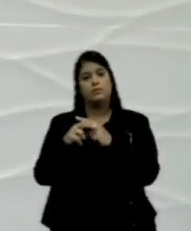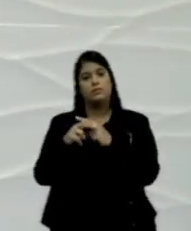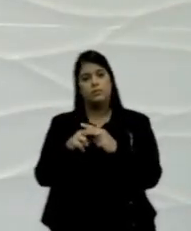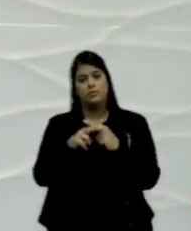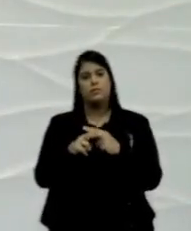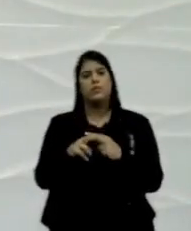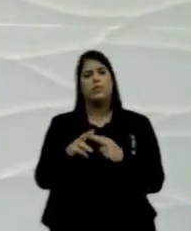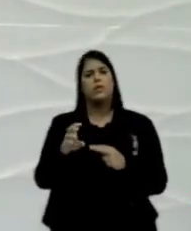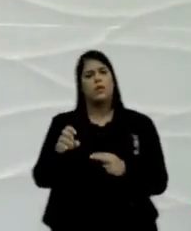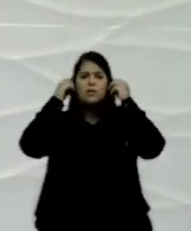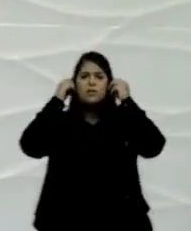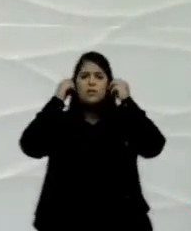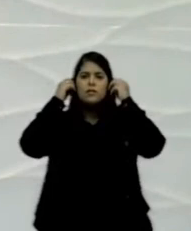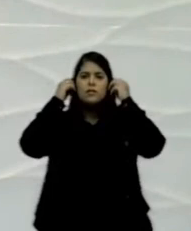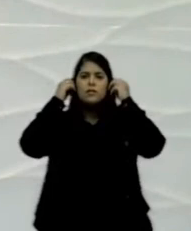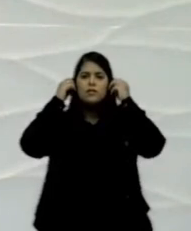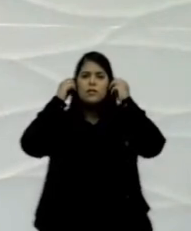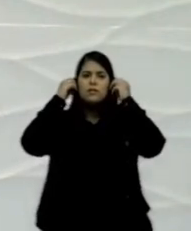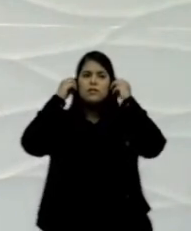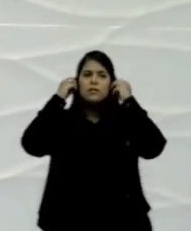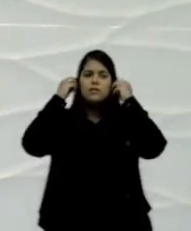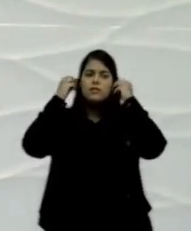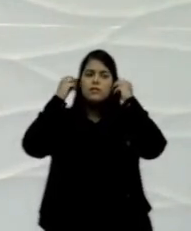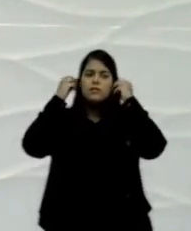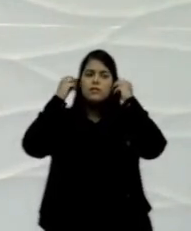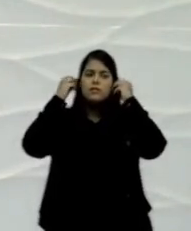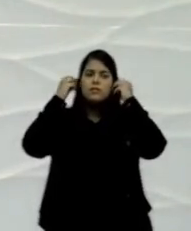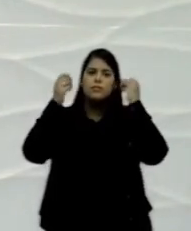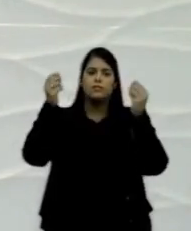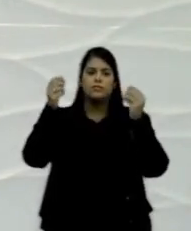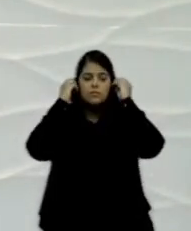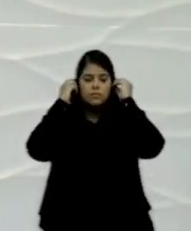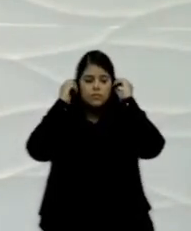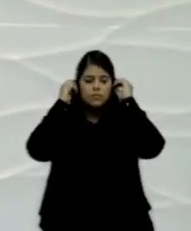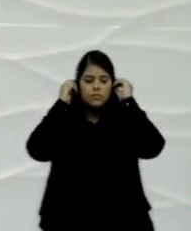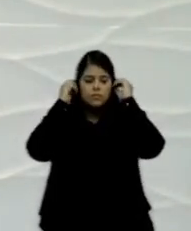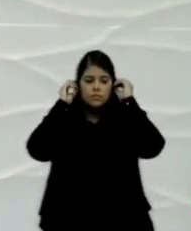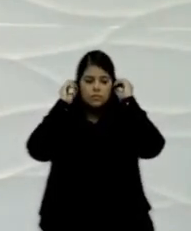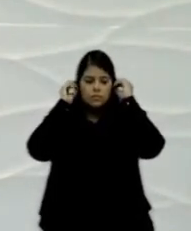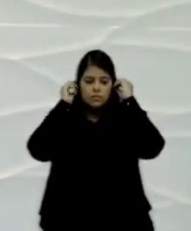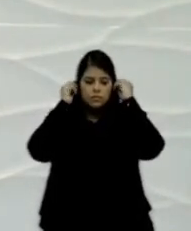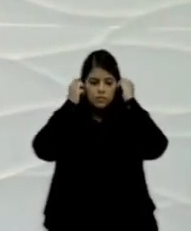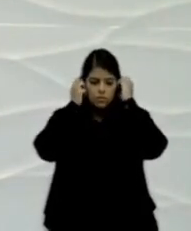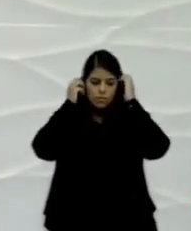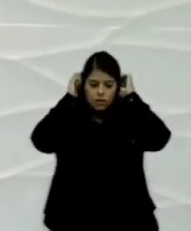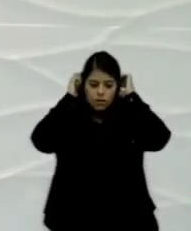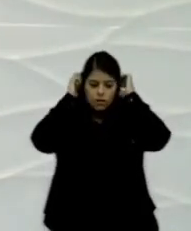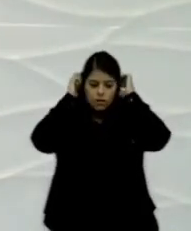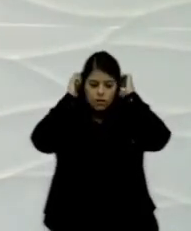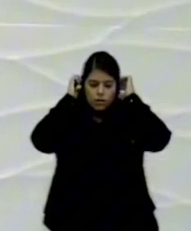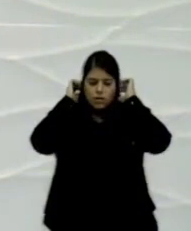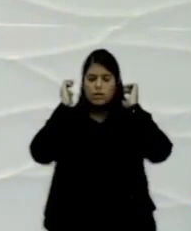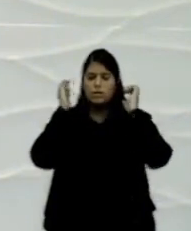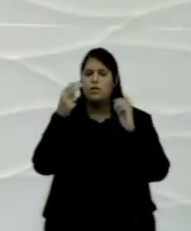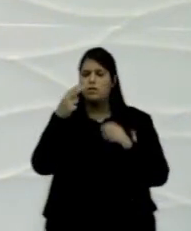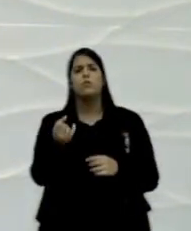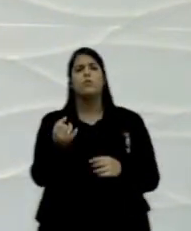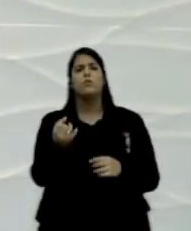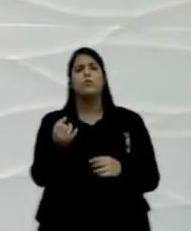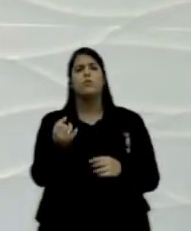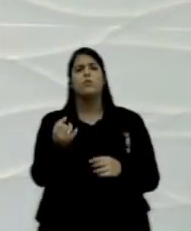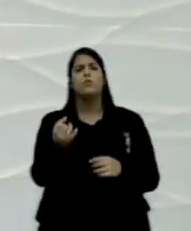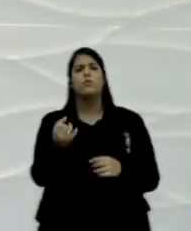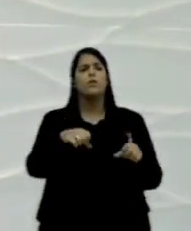É. Você pode puxar aí a quantidade de moto que está circulando no município, que diminuiu. E isso está atrapalhando o